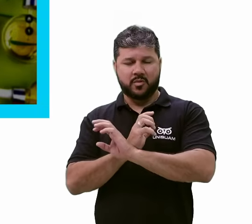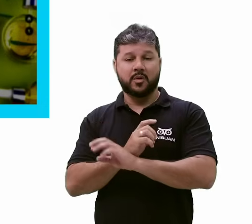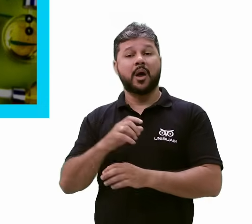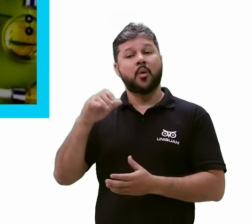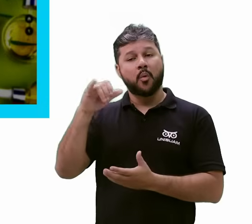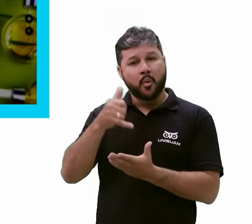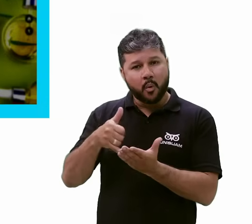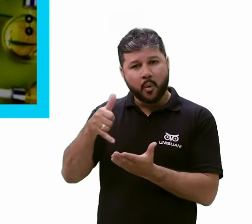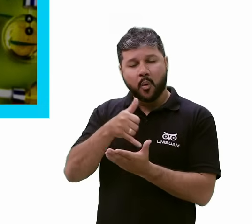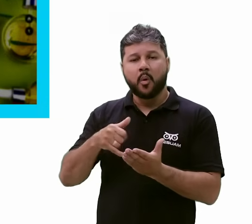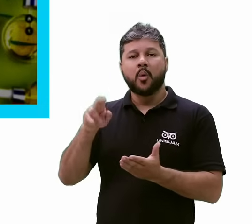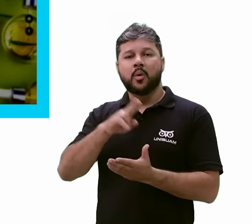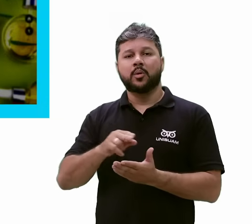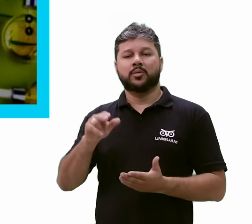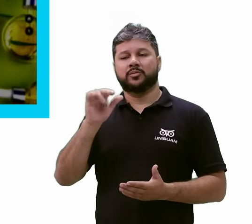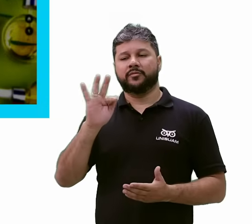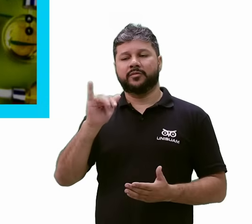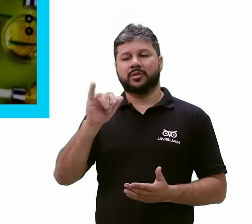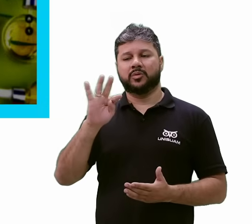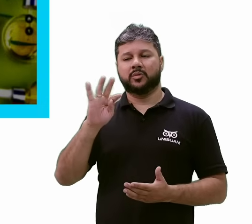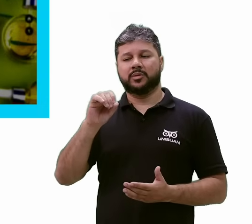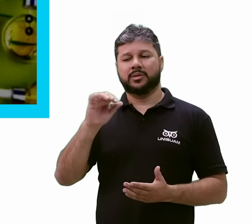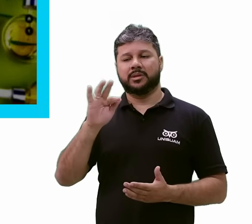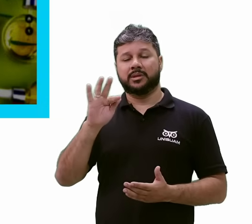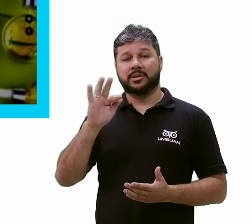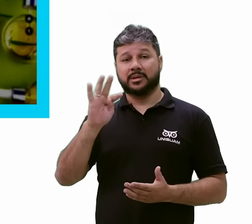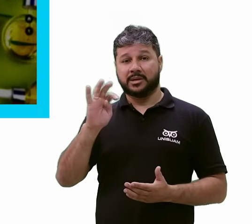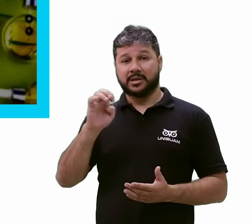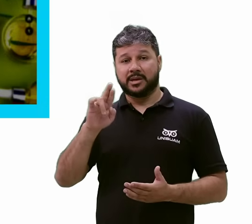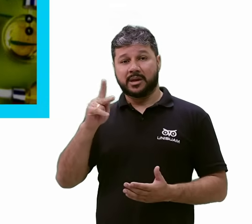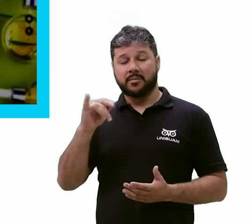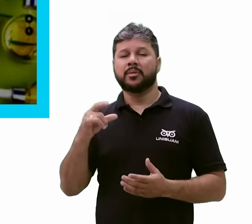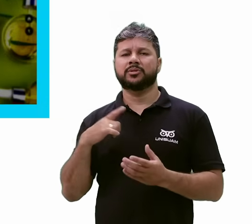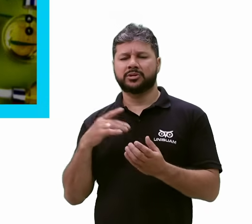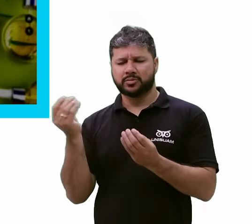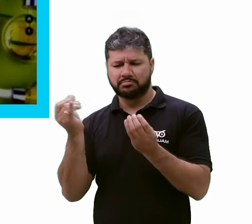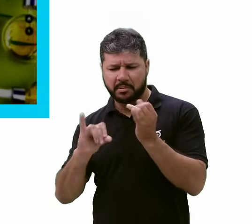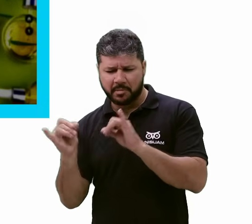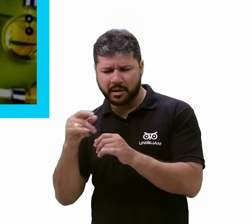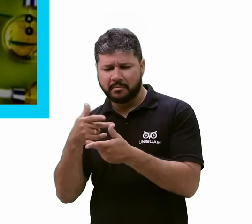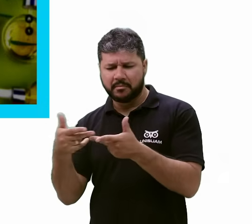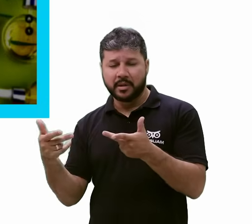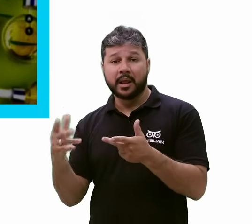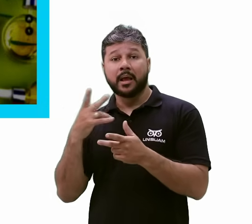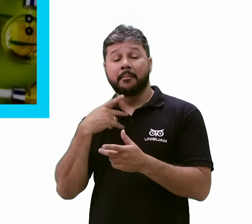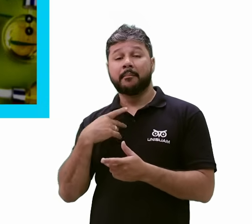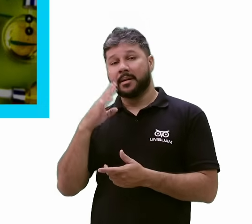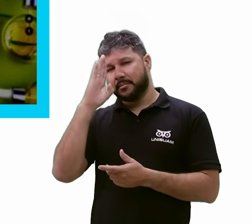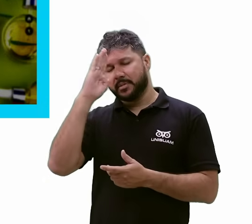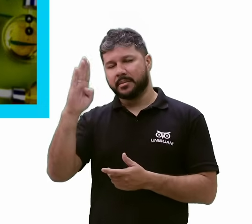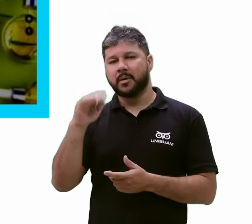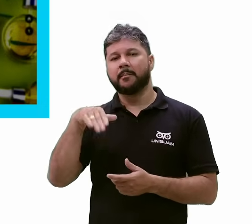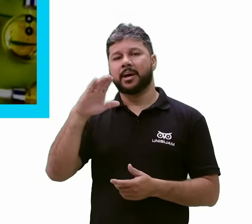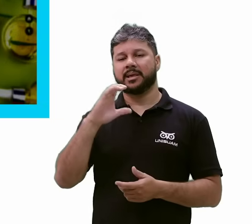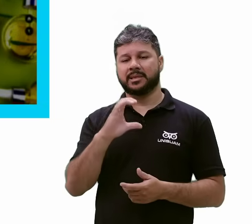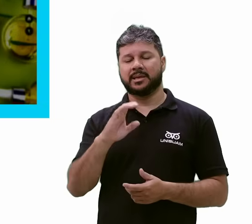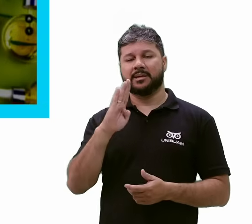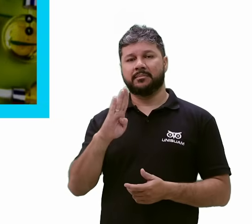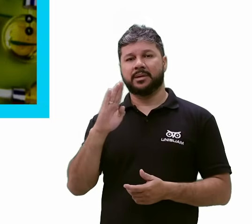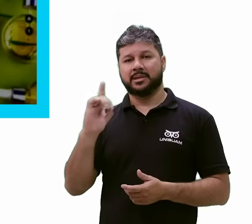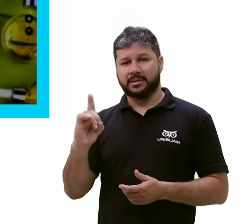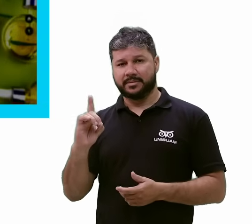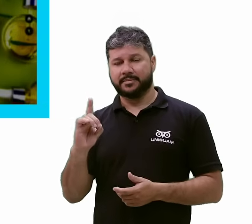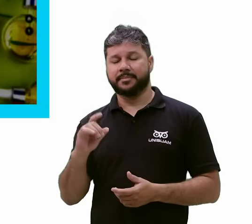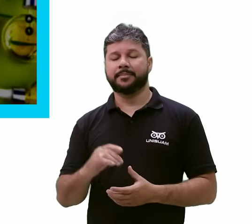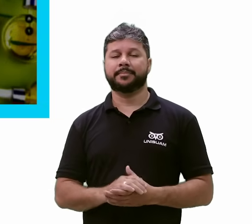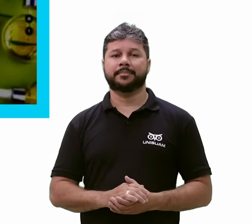osteoartrite, usando um óleo fitoterápico, tá? Que tinham todos os outros componentes, mas ele tinha uma predominância de